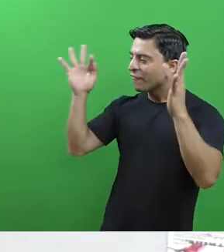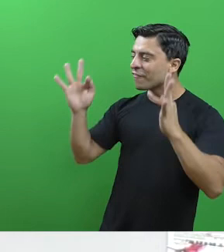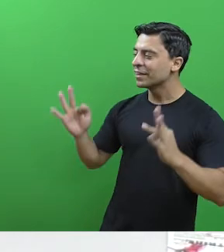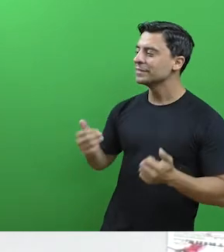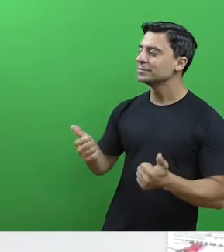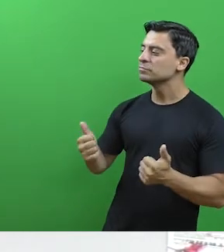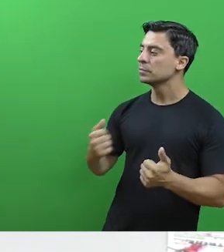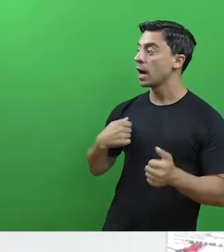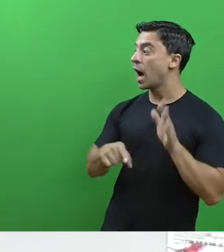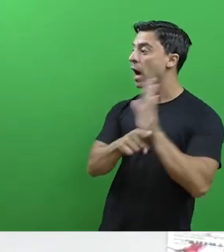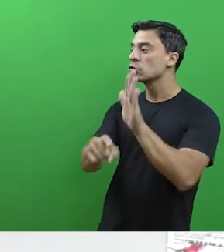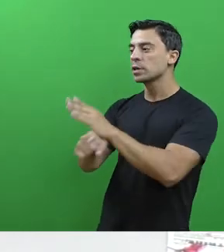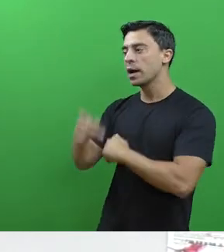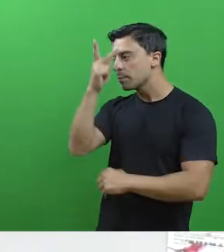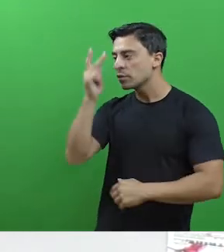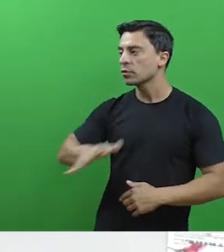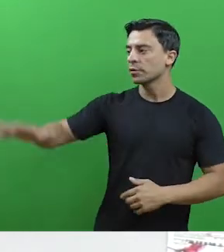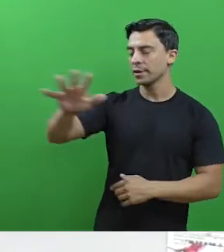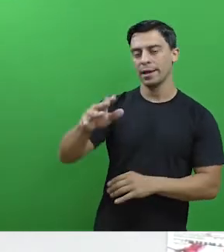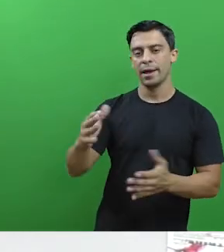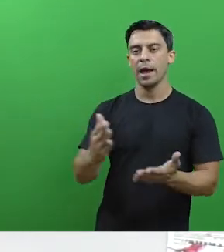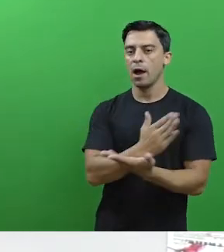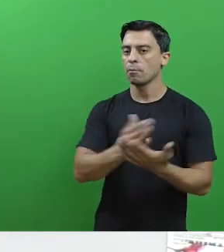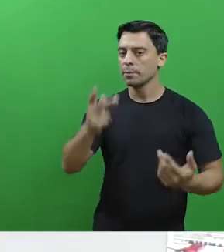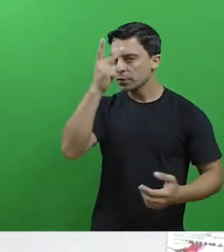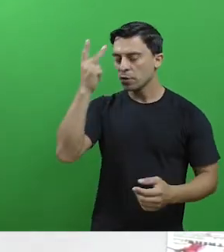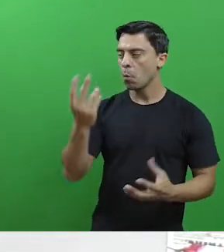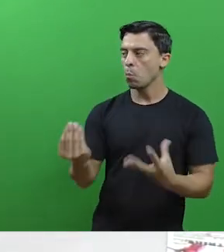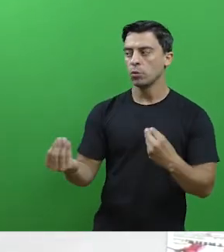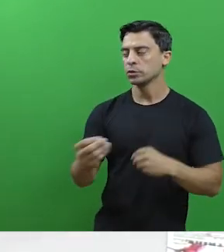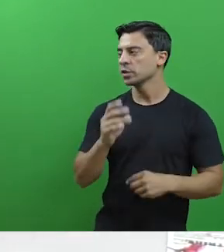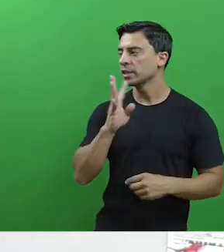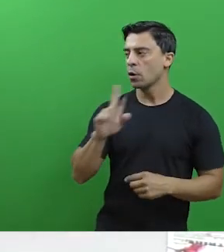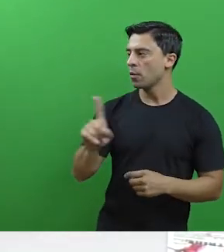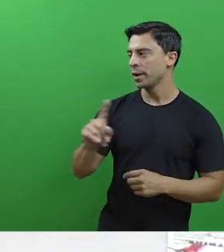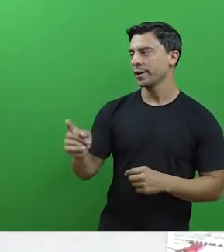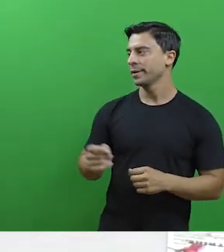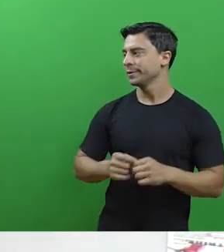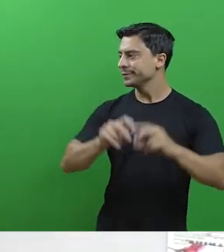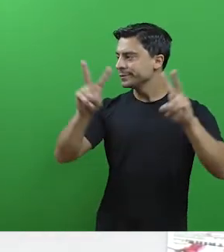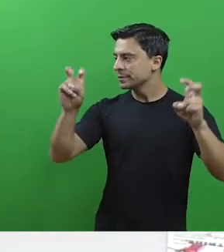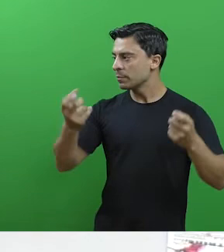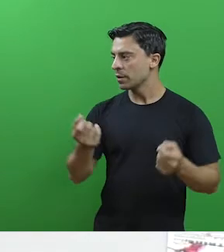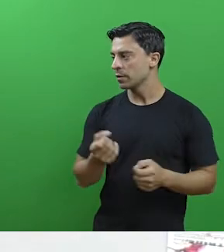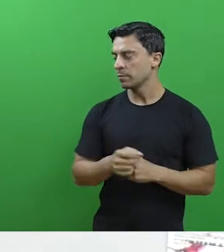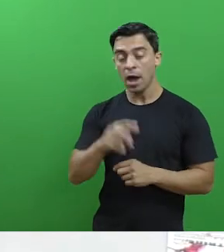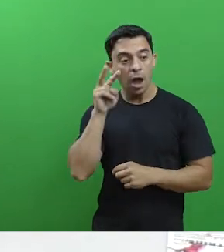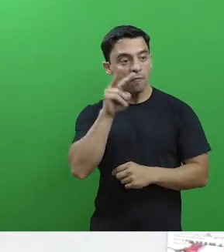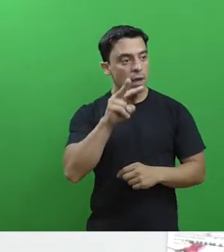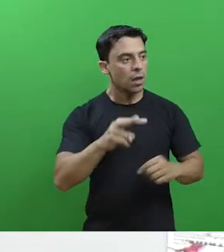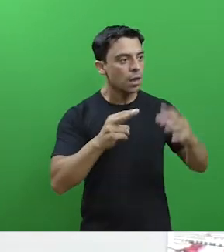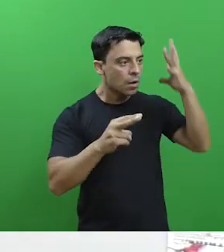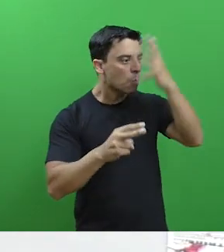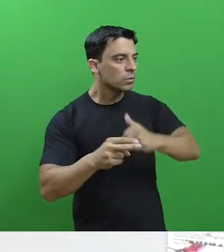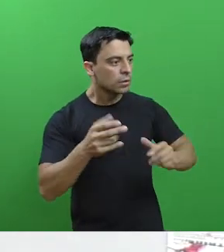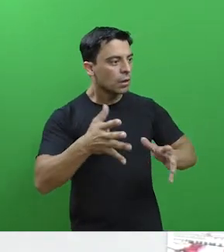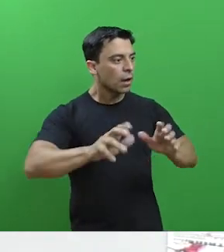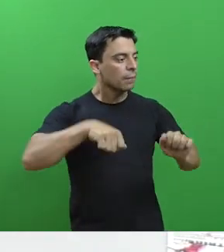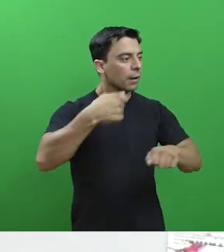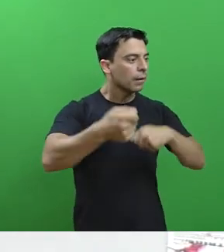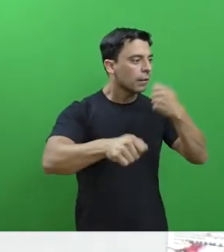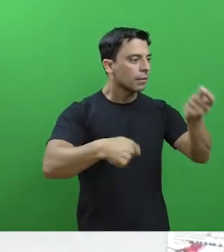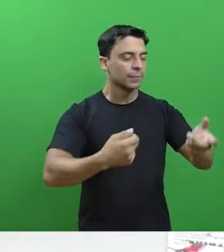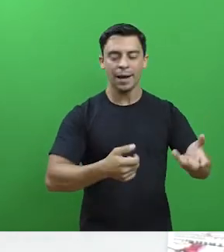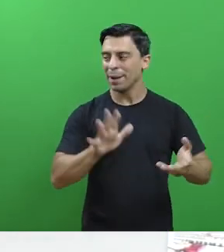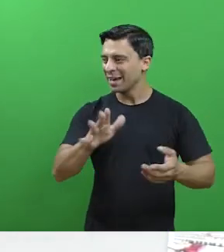pessoas não conhecem, né? A respeito desse assunto. Ou só vê assim, acho bonito, falando coisas, mas não sabe o quão profundo e